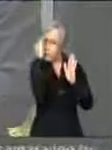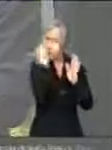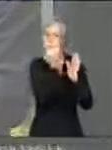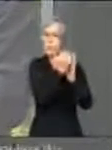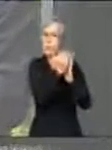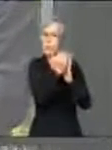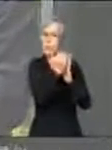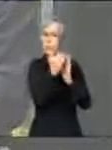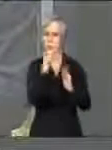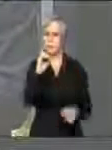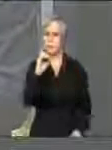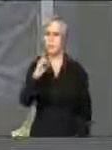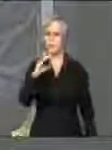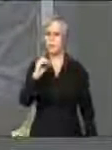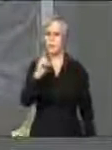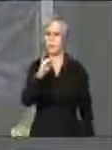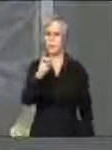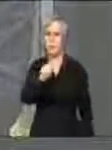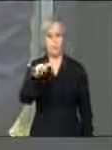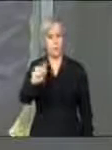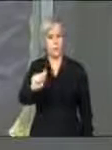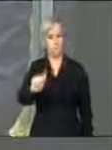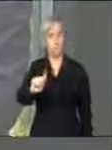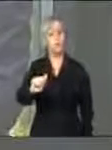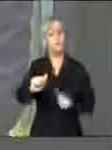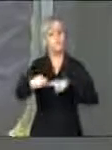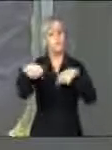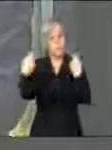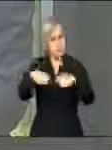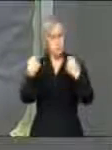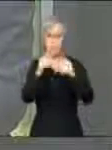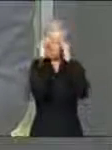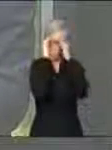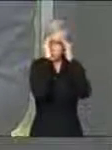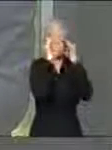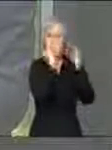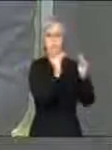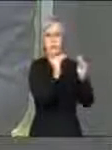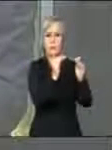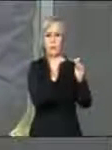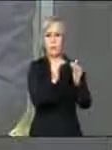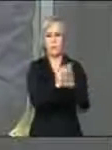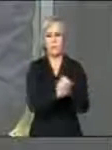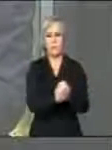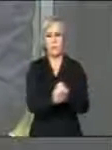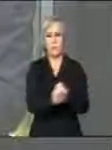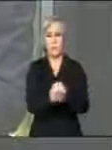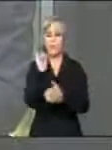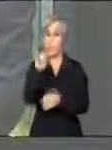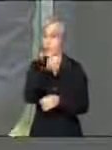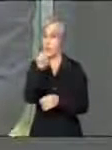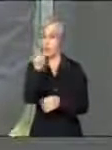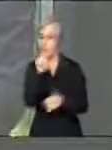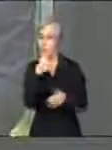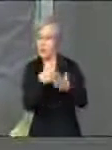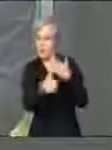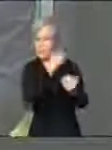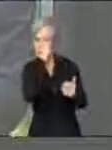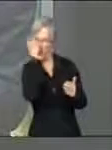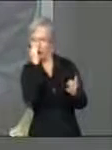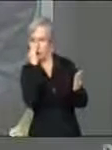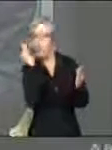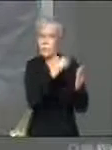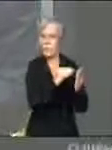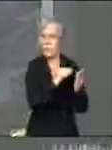que a democracia tem e precisa ser respeitada. E quem transgride não ficará